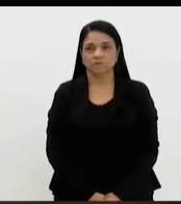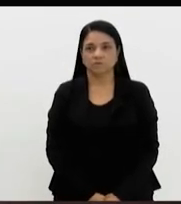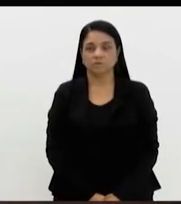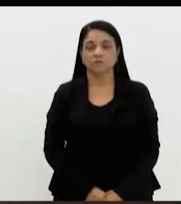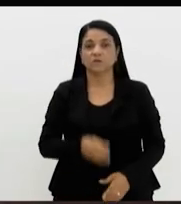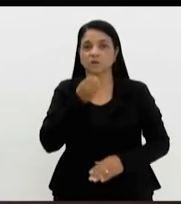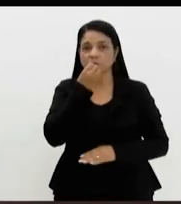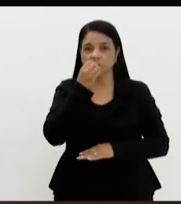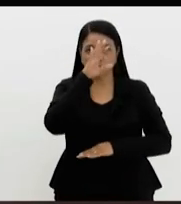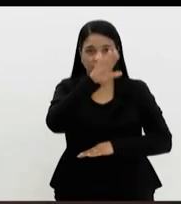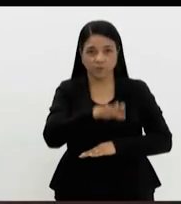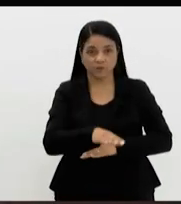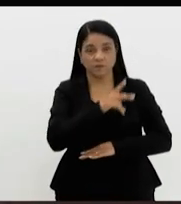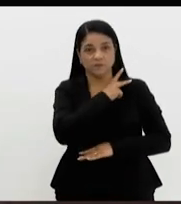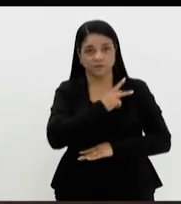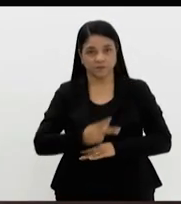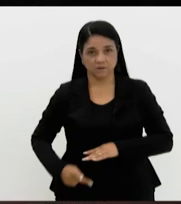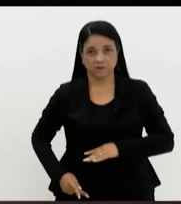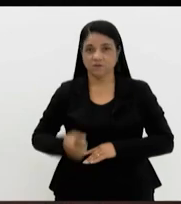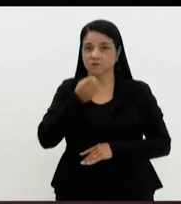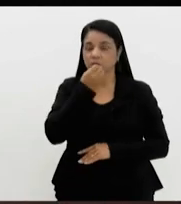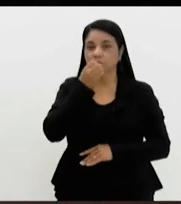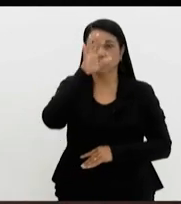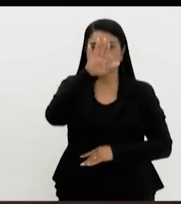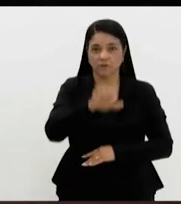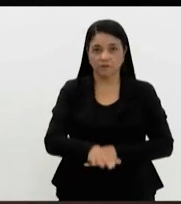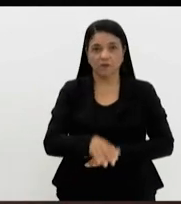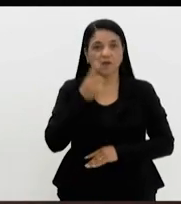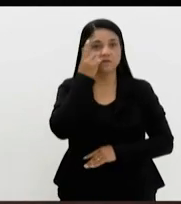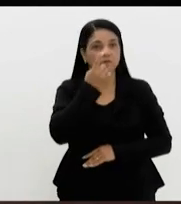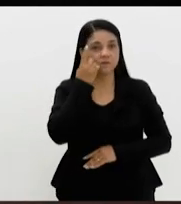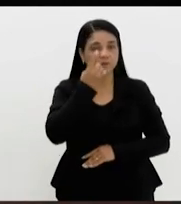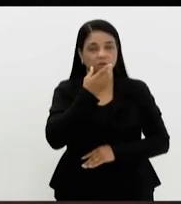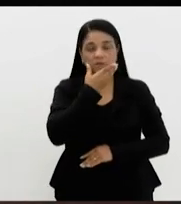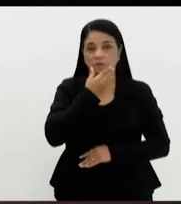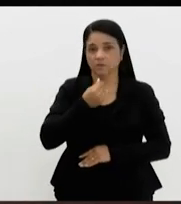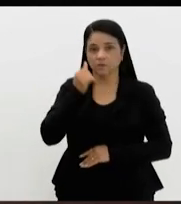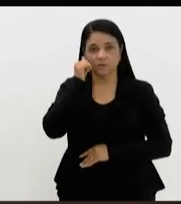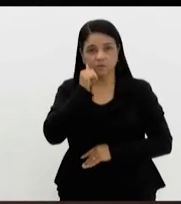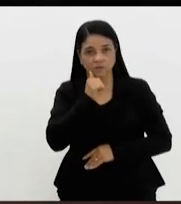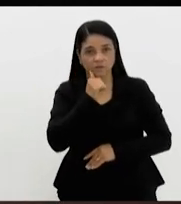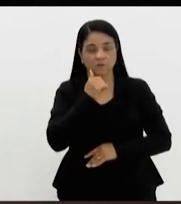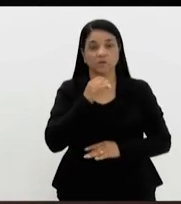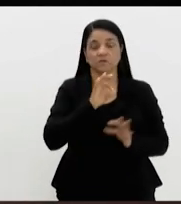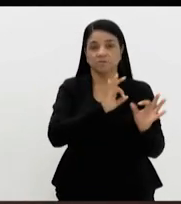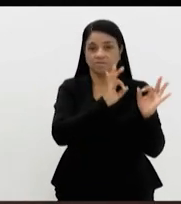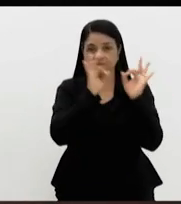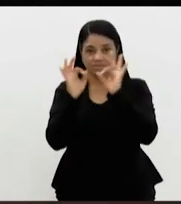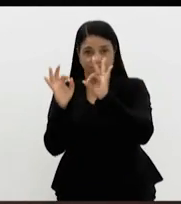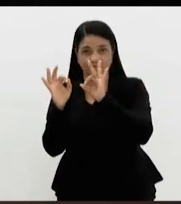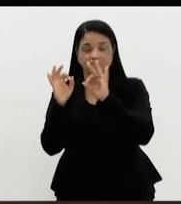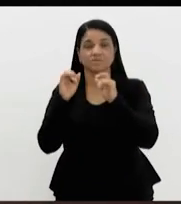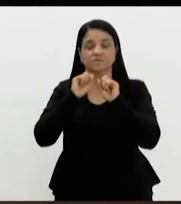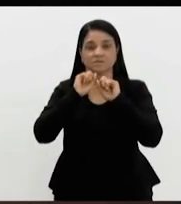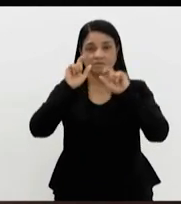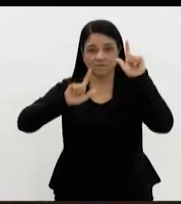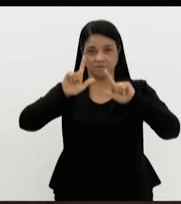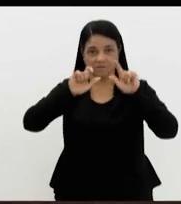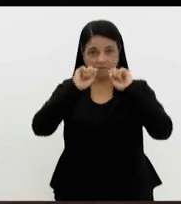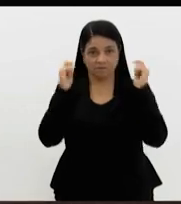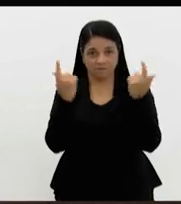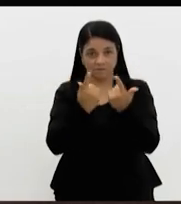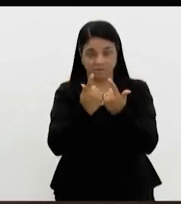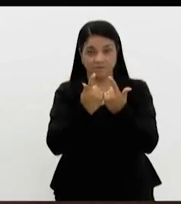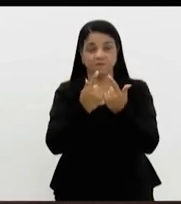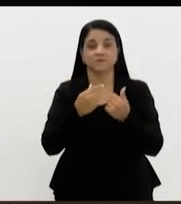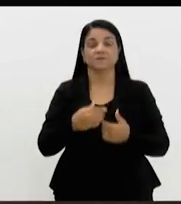Boa tarde, presidenta, boa tarde, deputados e deputadas, pessoas da TV Alerj que nos assiste.